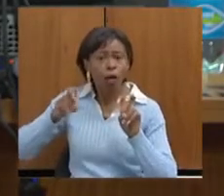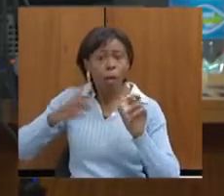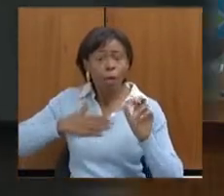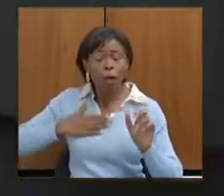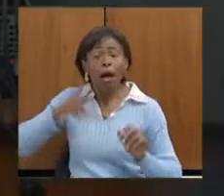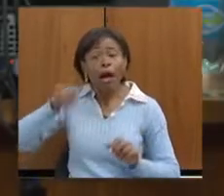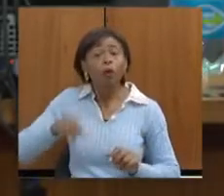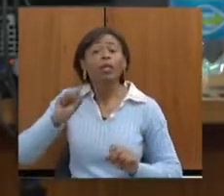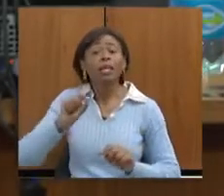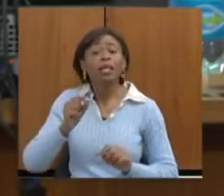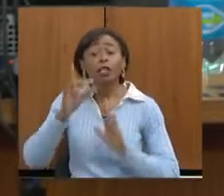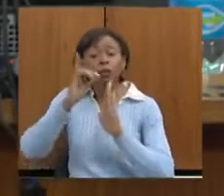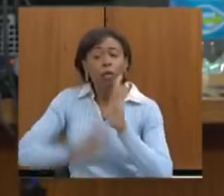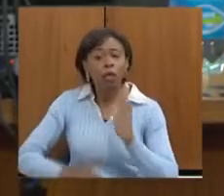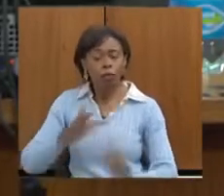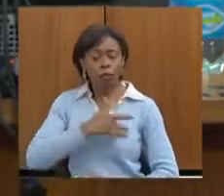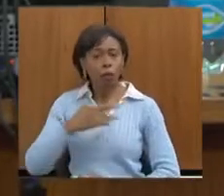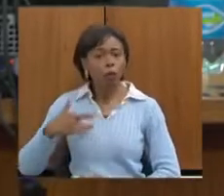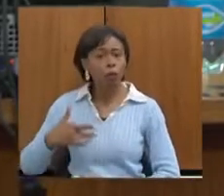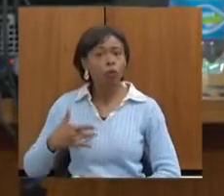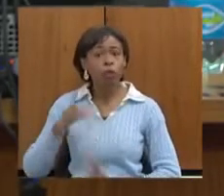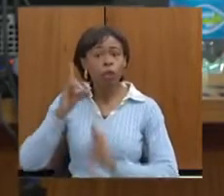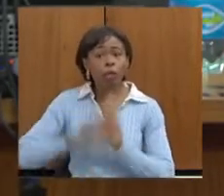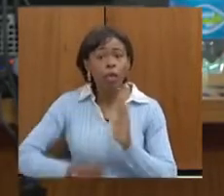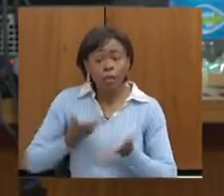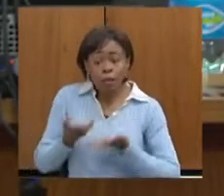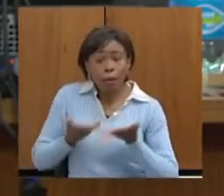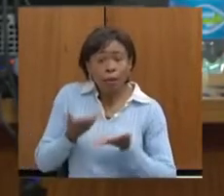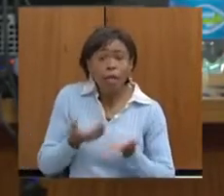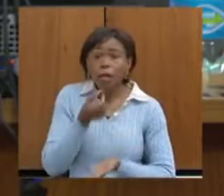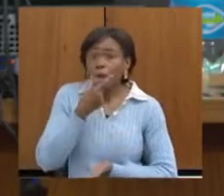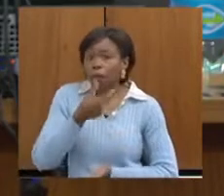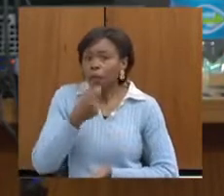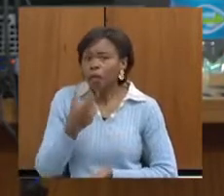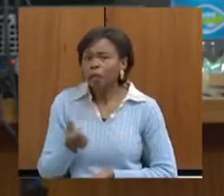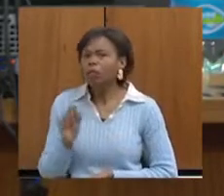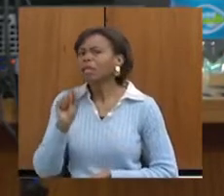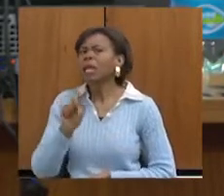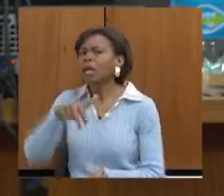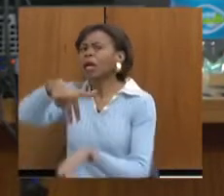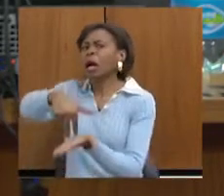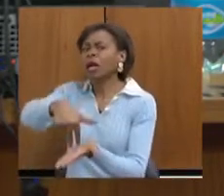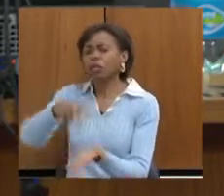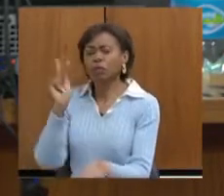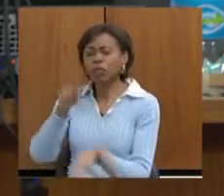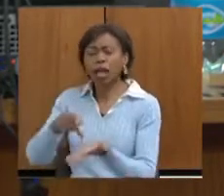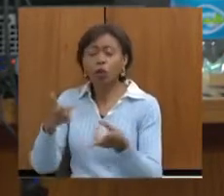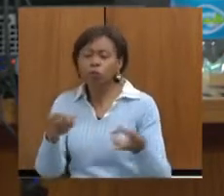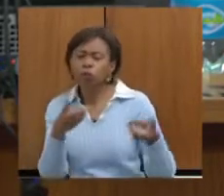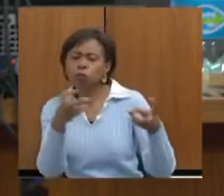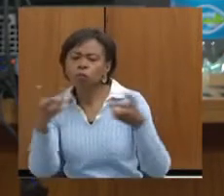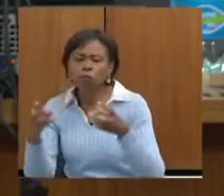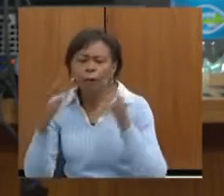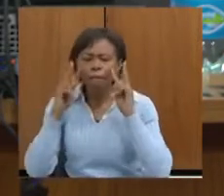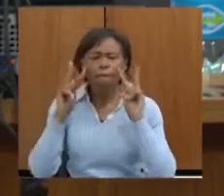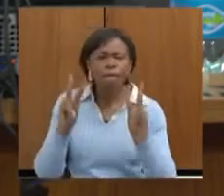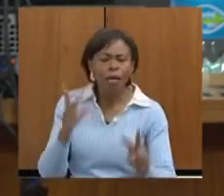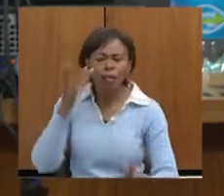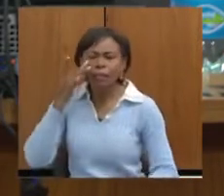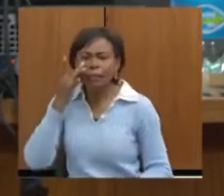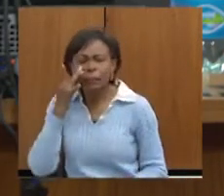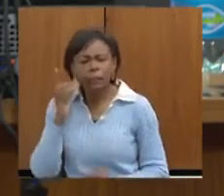direito a tratamento direito a medicamento quem está no território ouvindo levando essa demanda